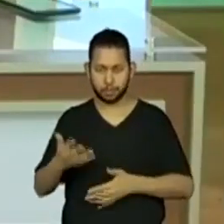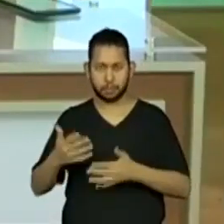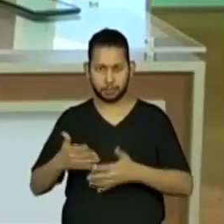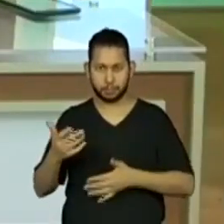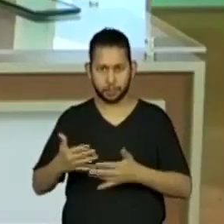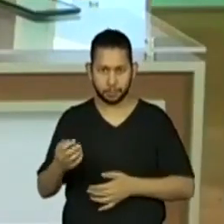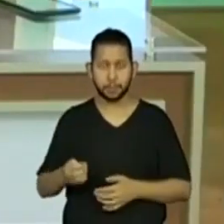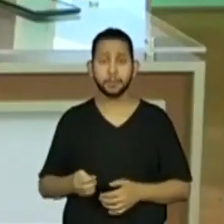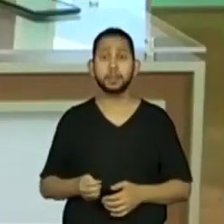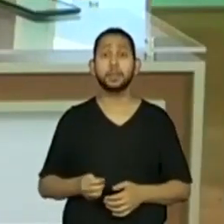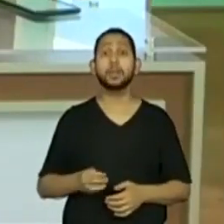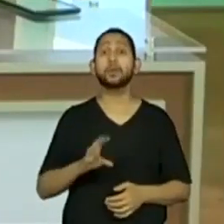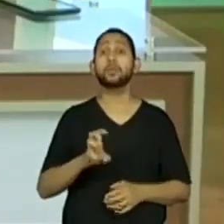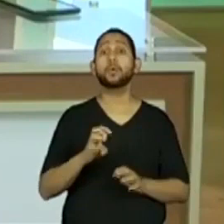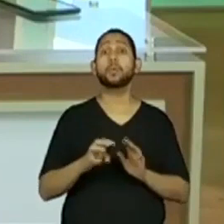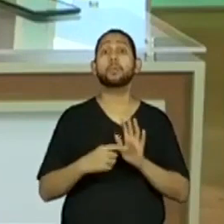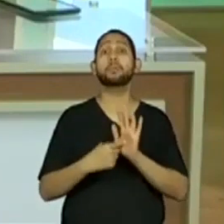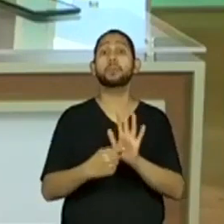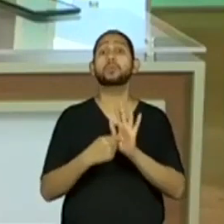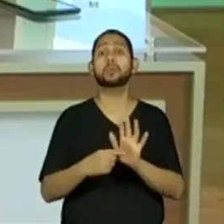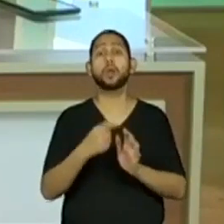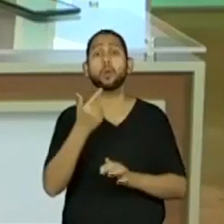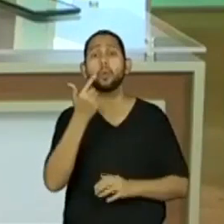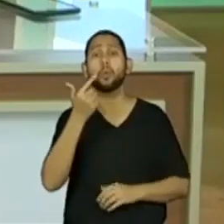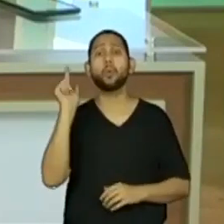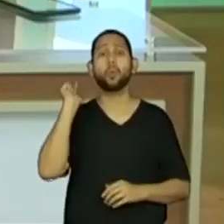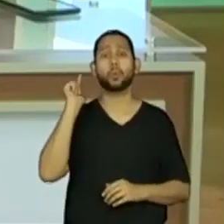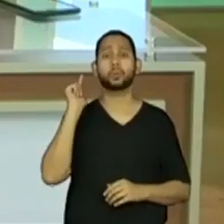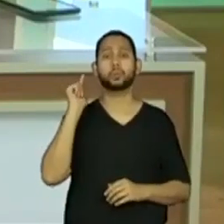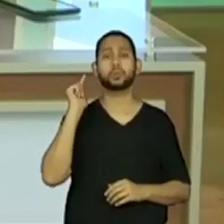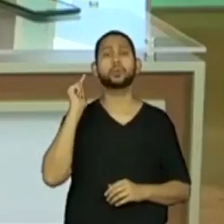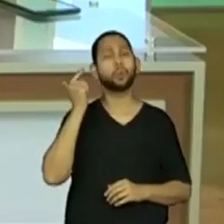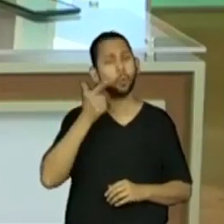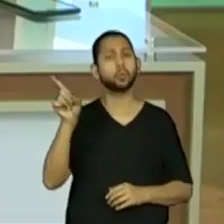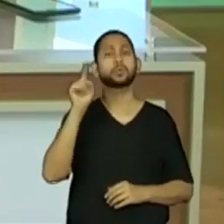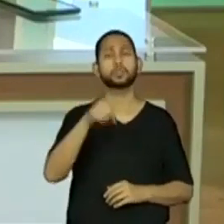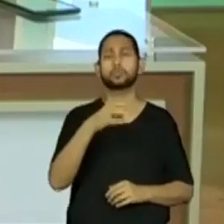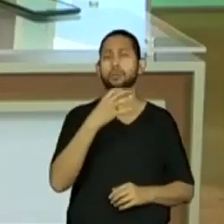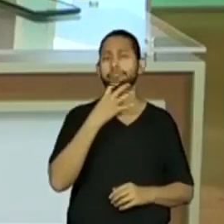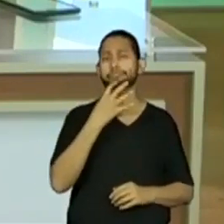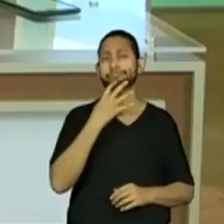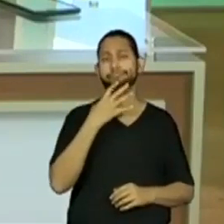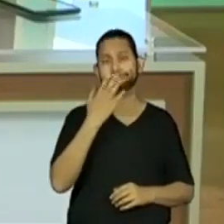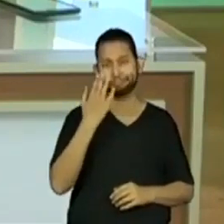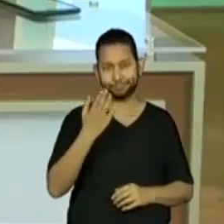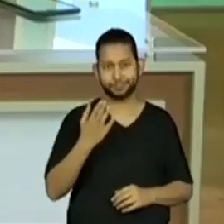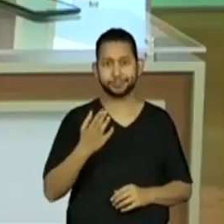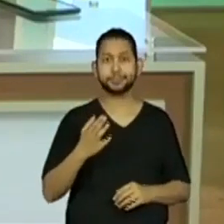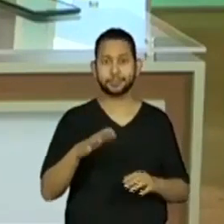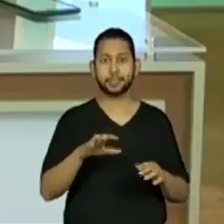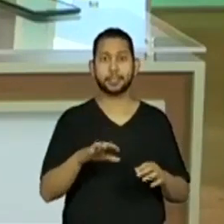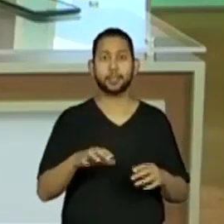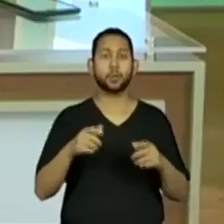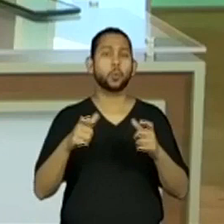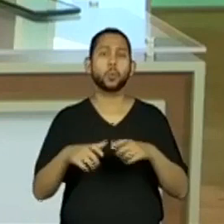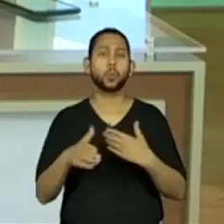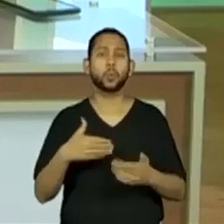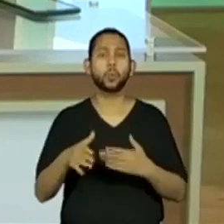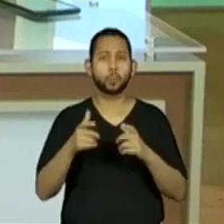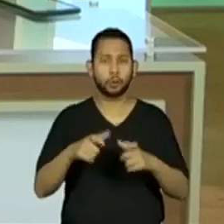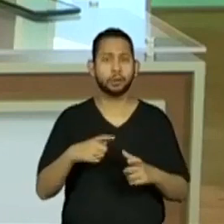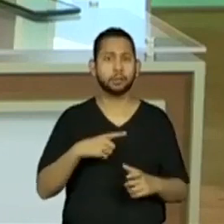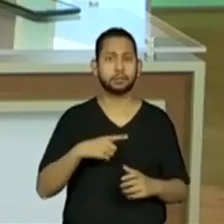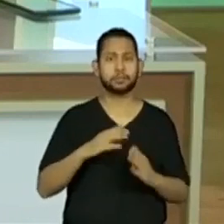de vocês, eu vou mostrar um outro objeto que vocês já devem ter visto, né, em algum lugar, em